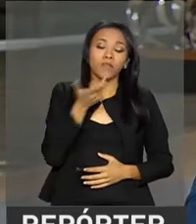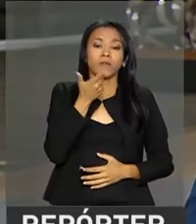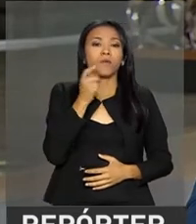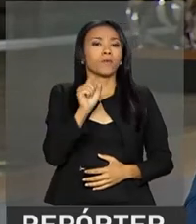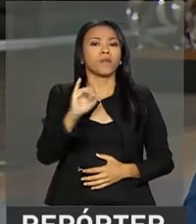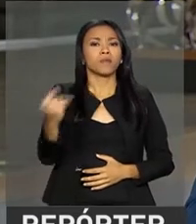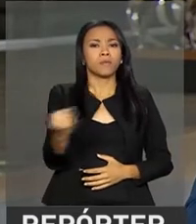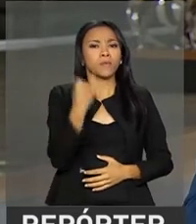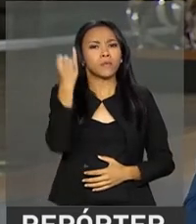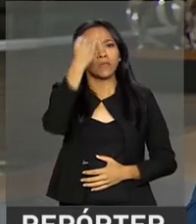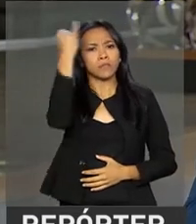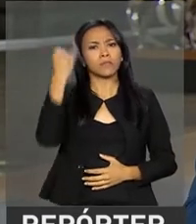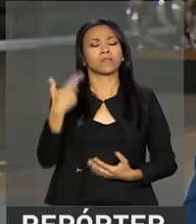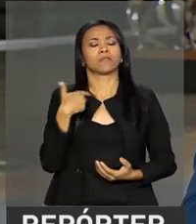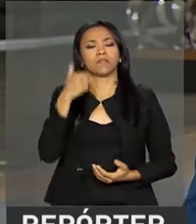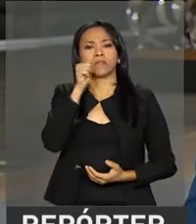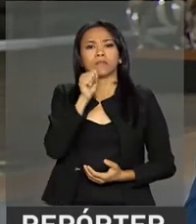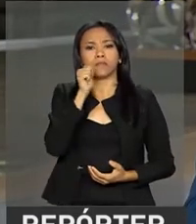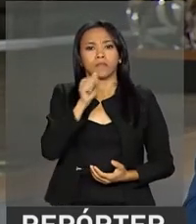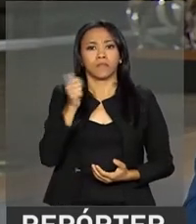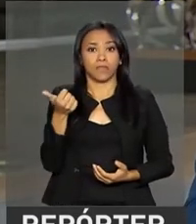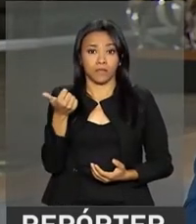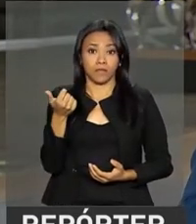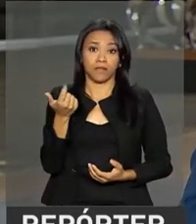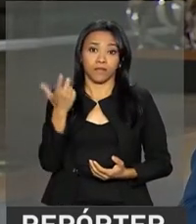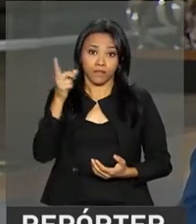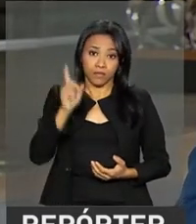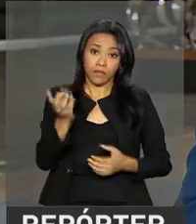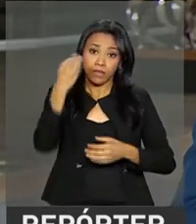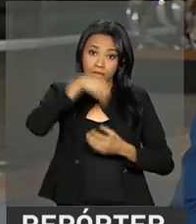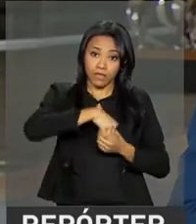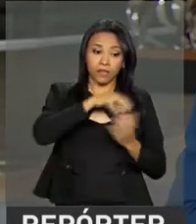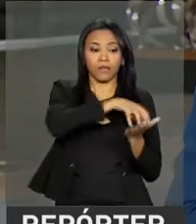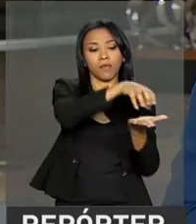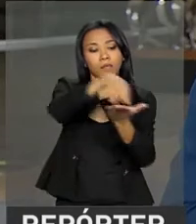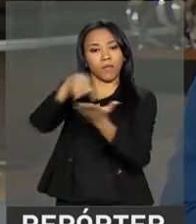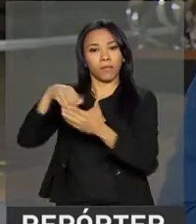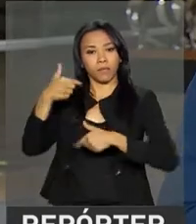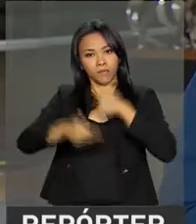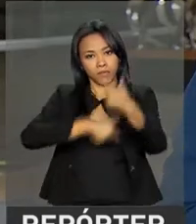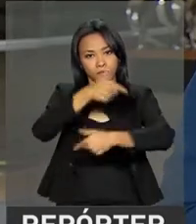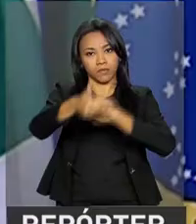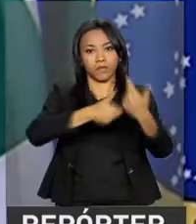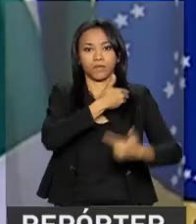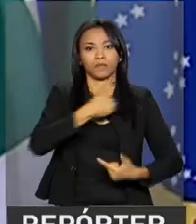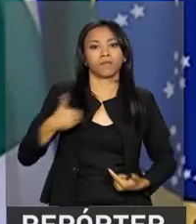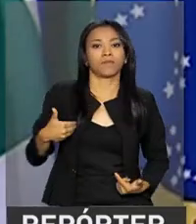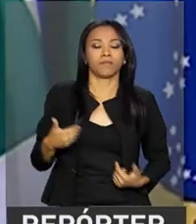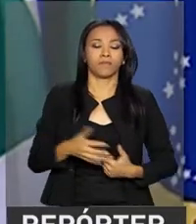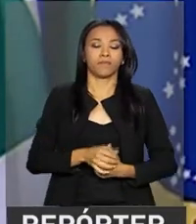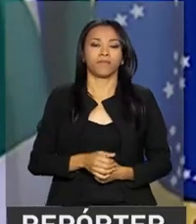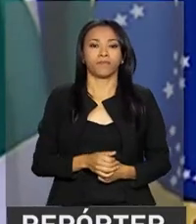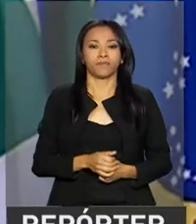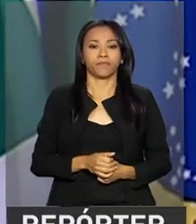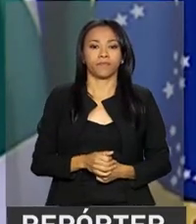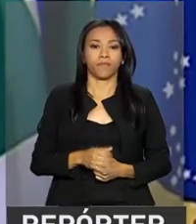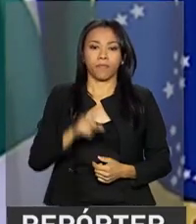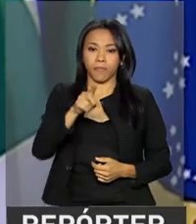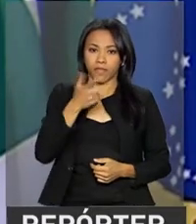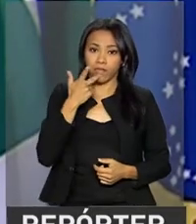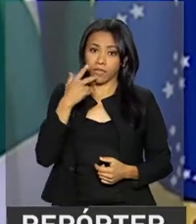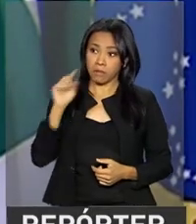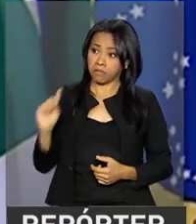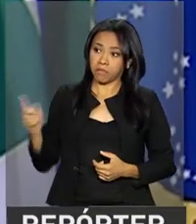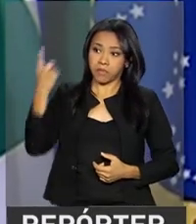do papel da mulher frente às instituições brasileiras é a primeira mulher a